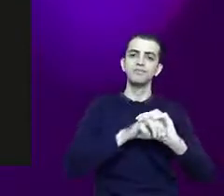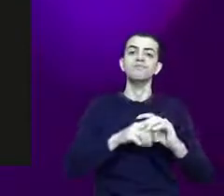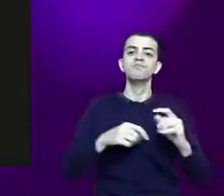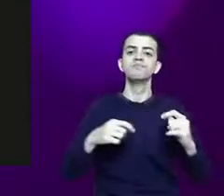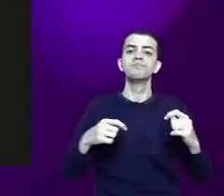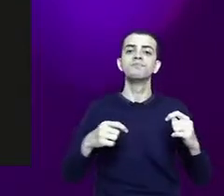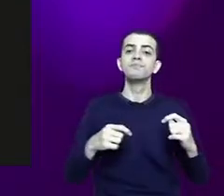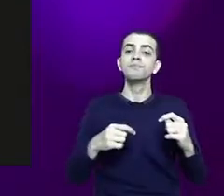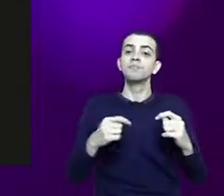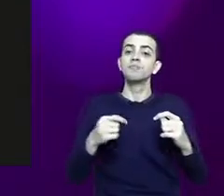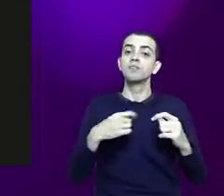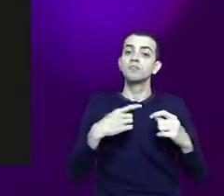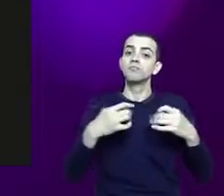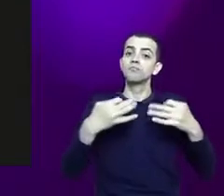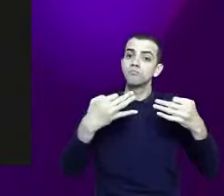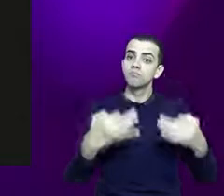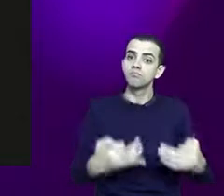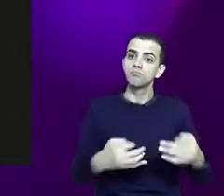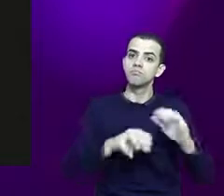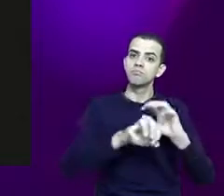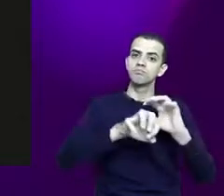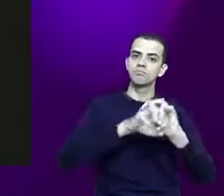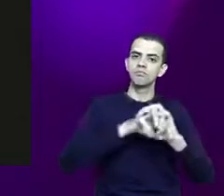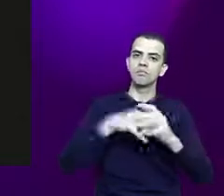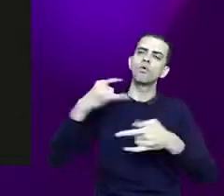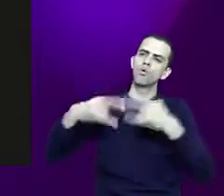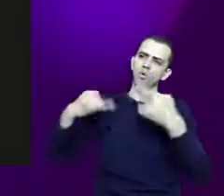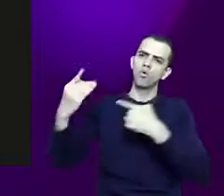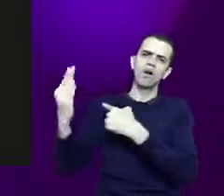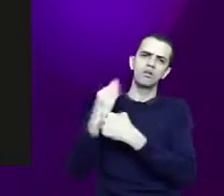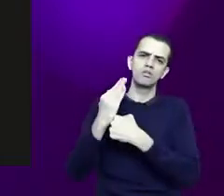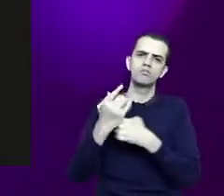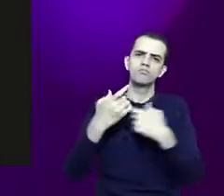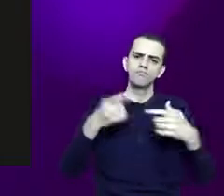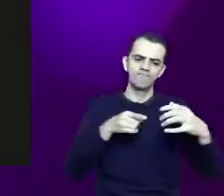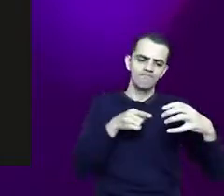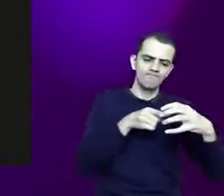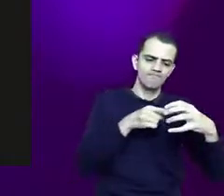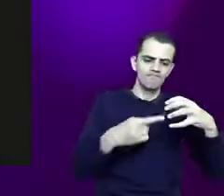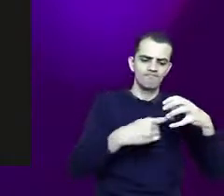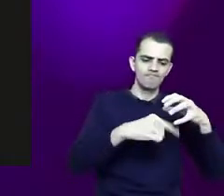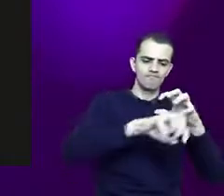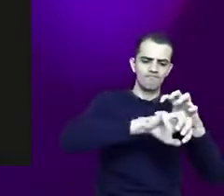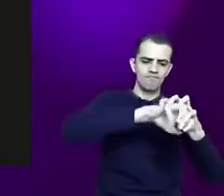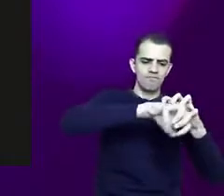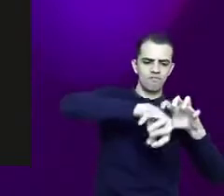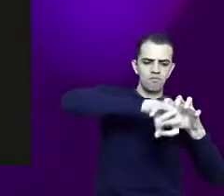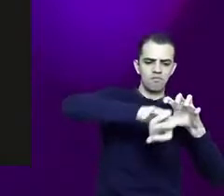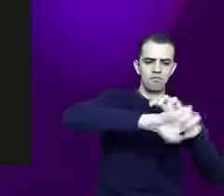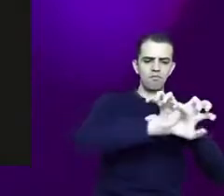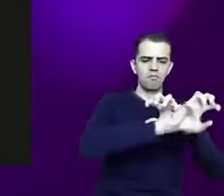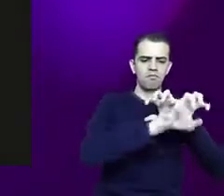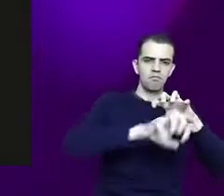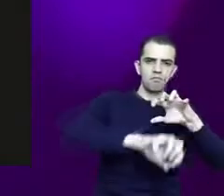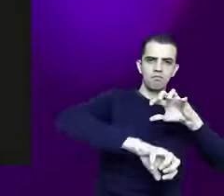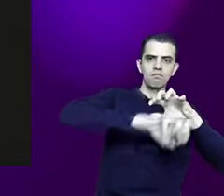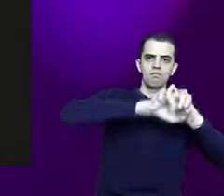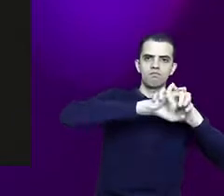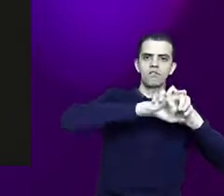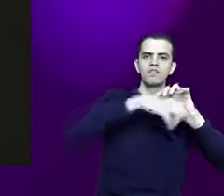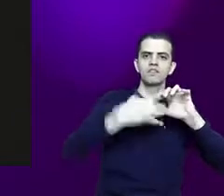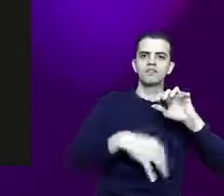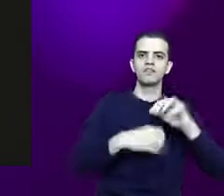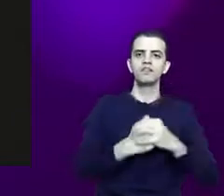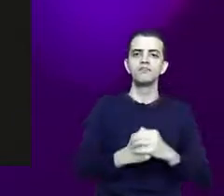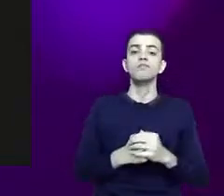da forma correta, eu acho que o robô te dá isso com muita precisão. Em relação ao fêmur, eu costumo usar em quadris